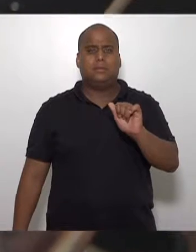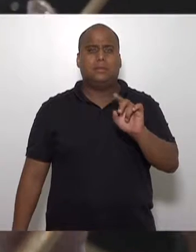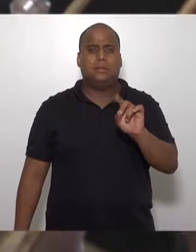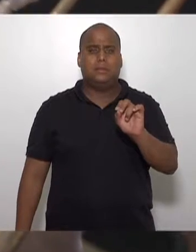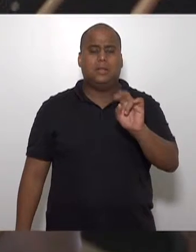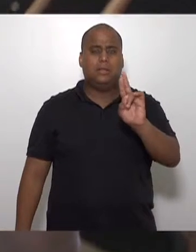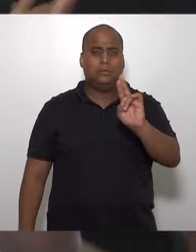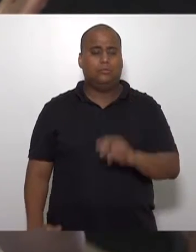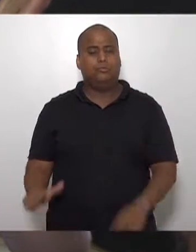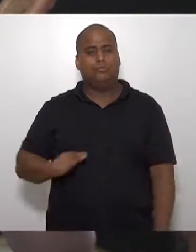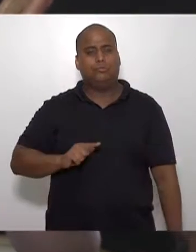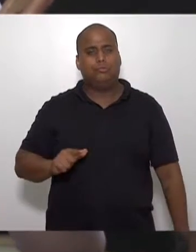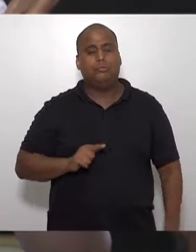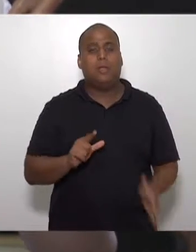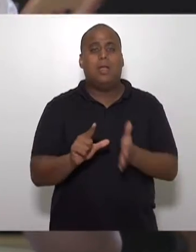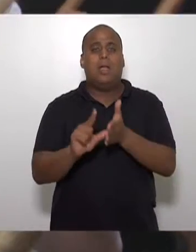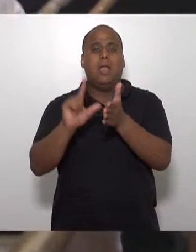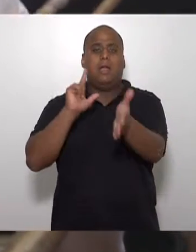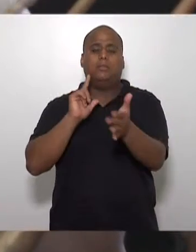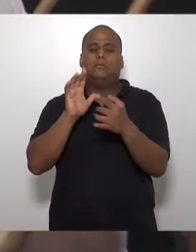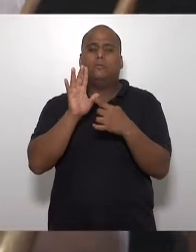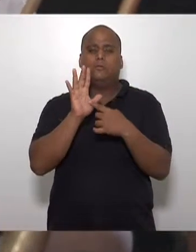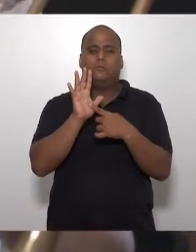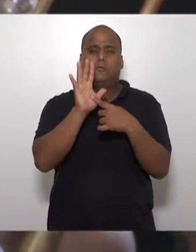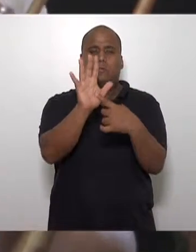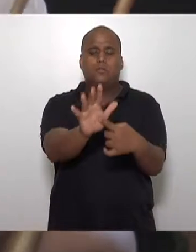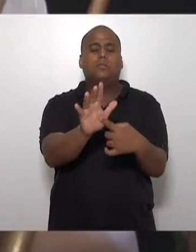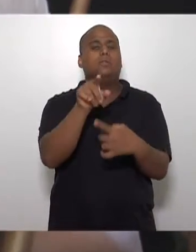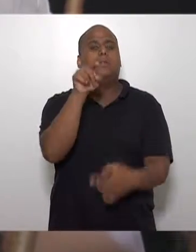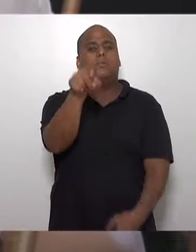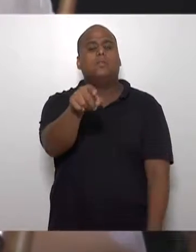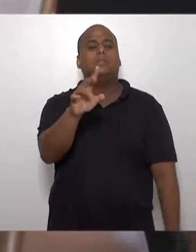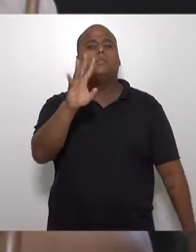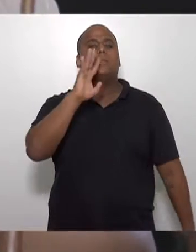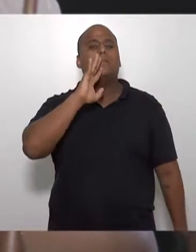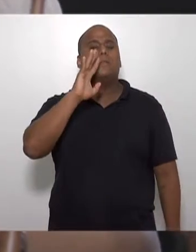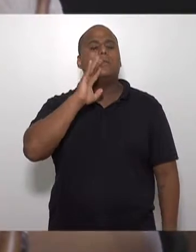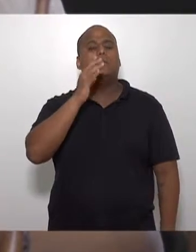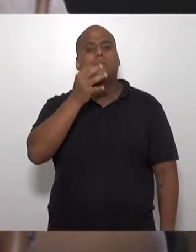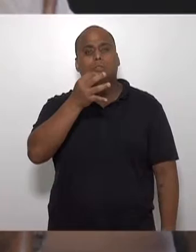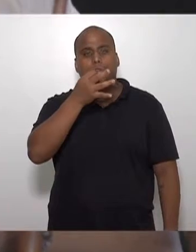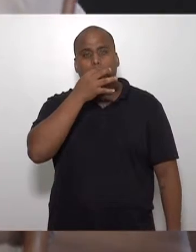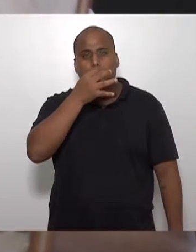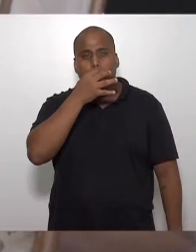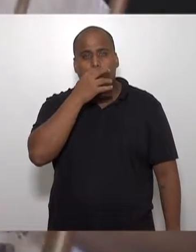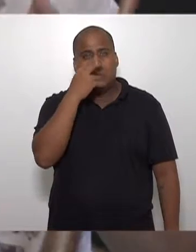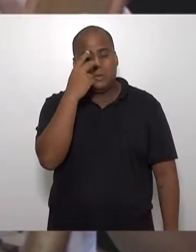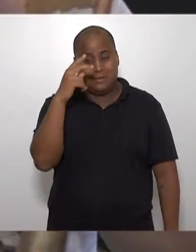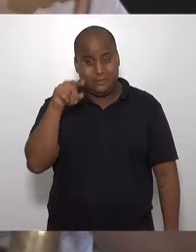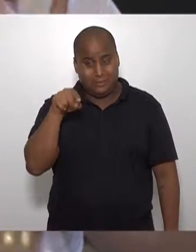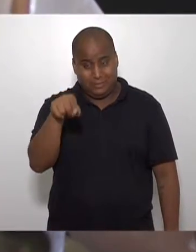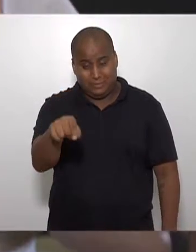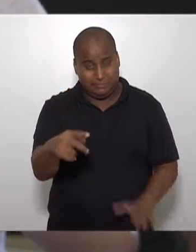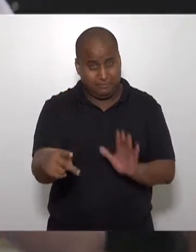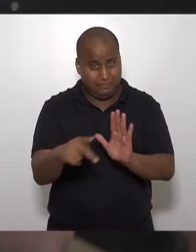sacar bucha baixo então eu trouxe esse chamamento para que vocês possam conhecer um pouco da sonoridade dele